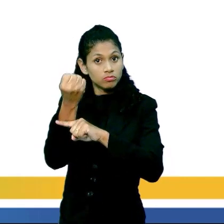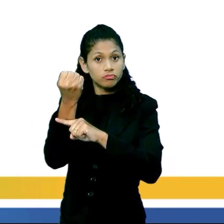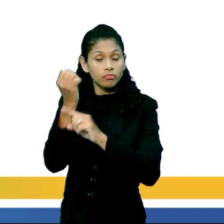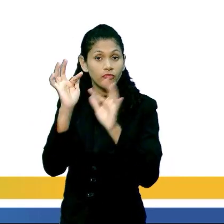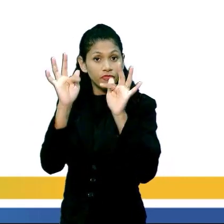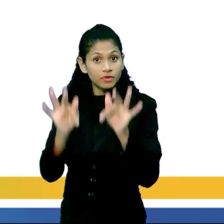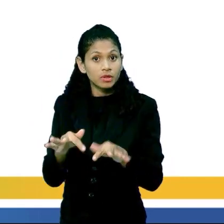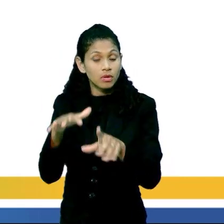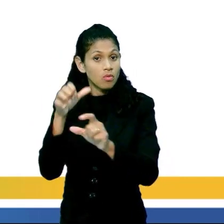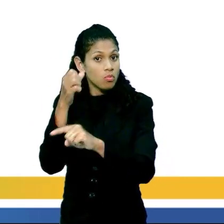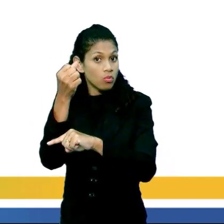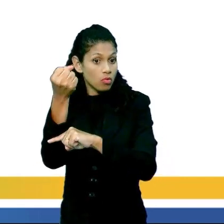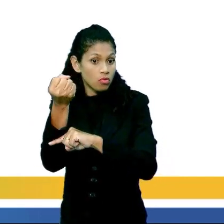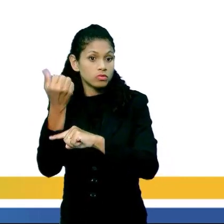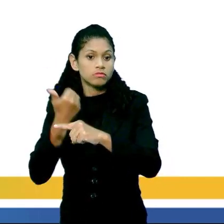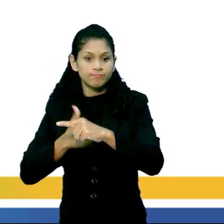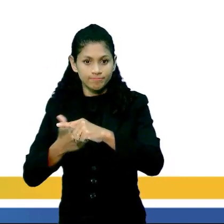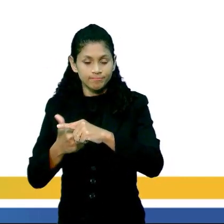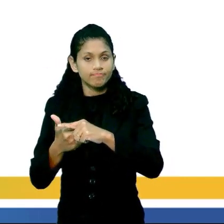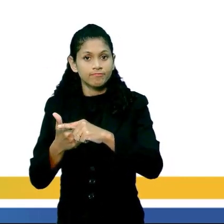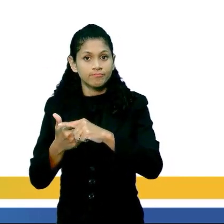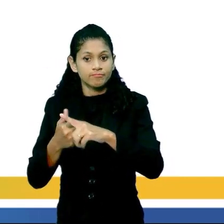11. Então nós temos aí, importante,